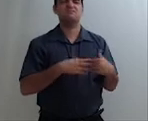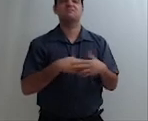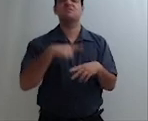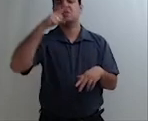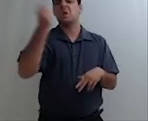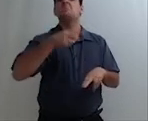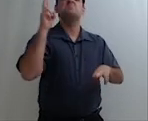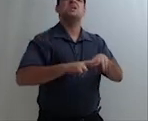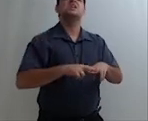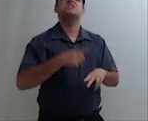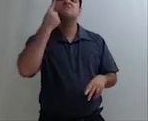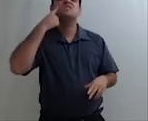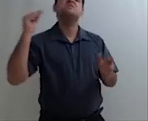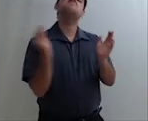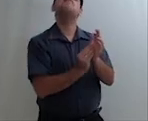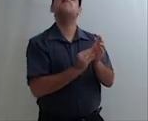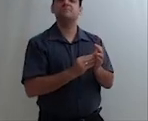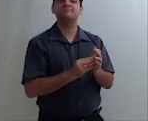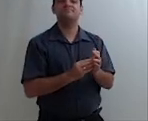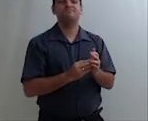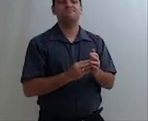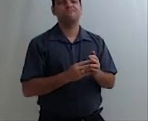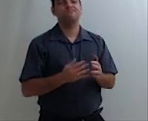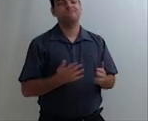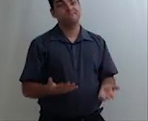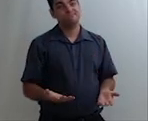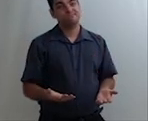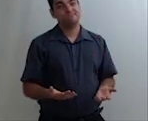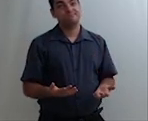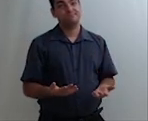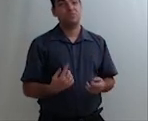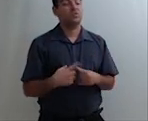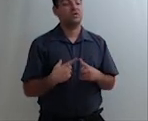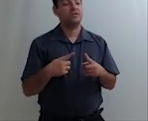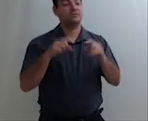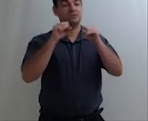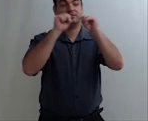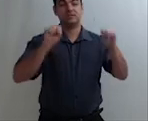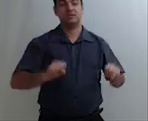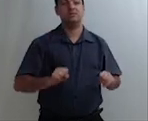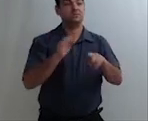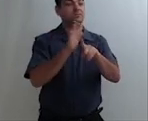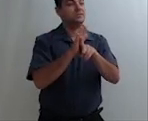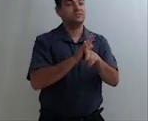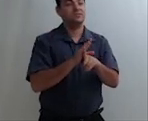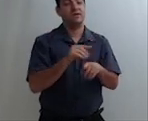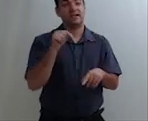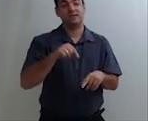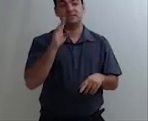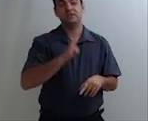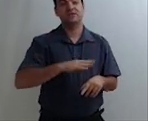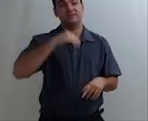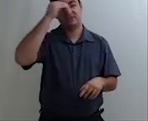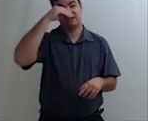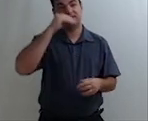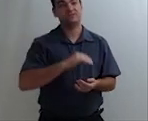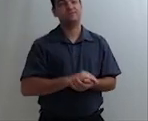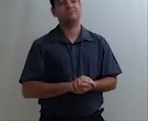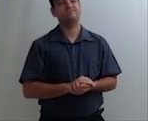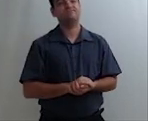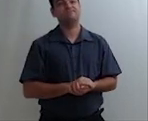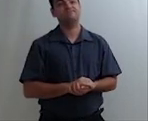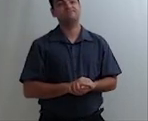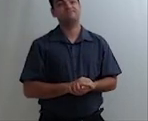e a precariedade do nosso sistema científico de de investigação ela acaba também